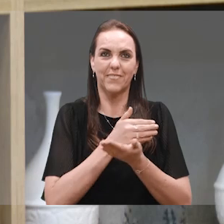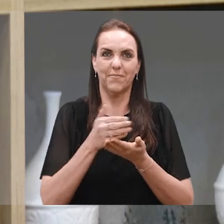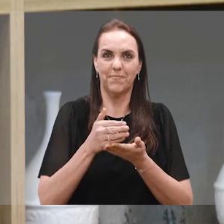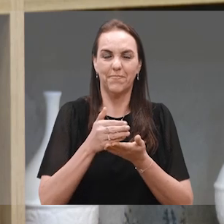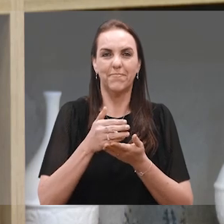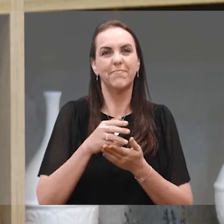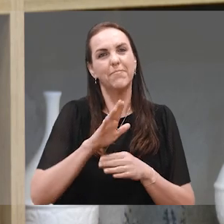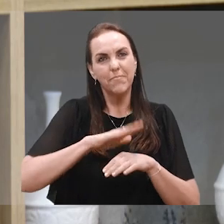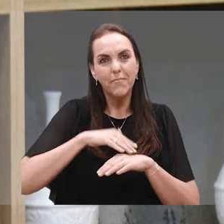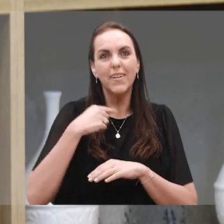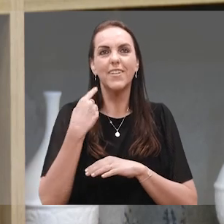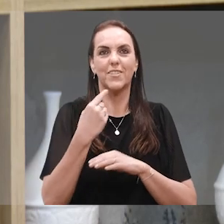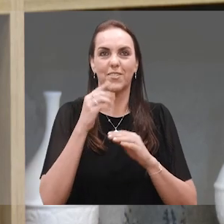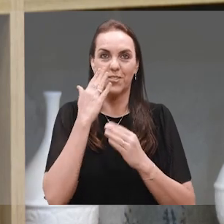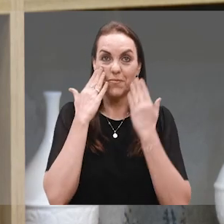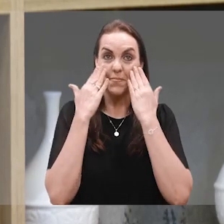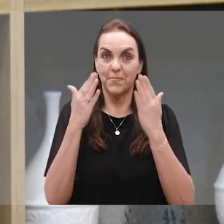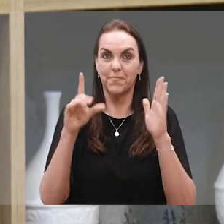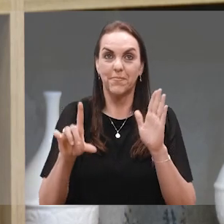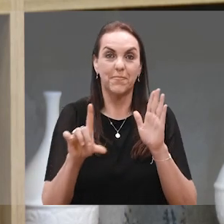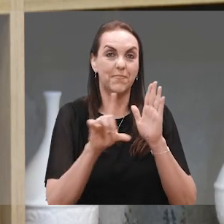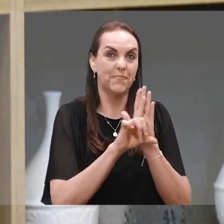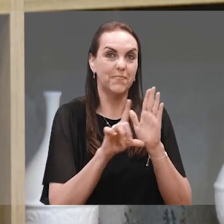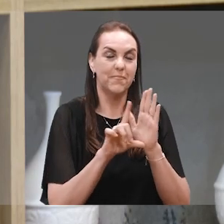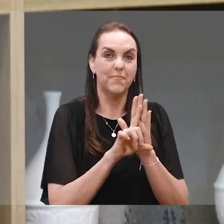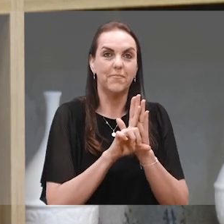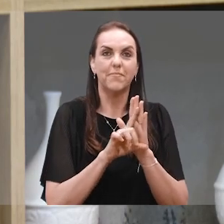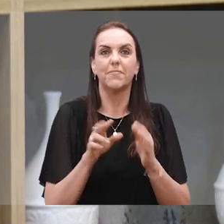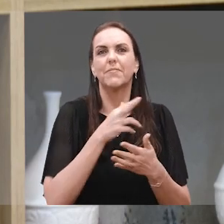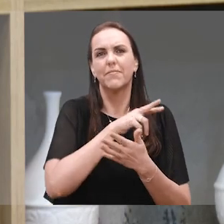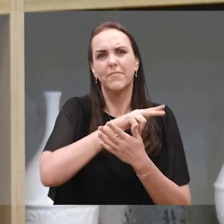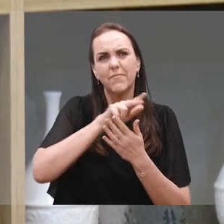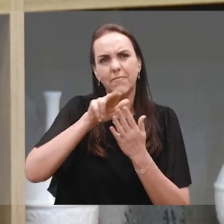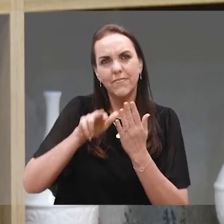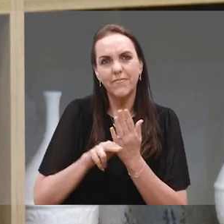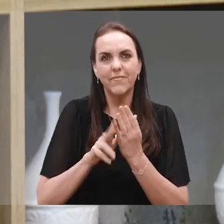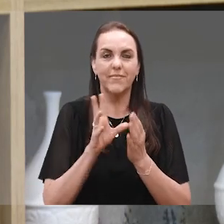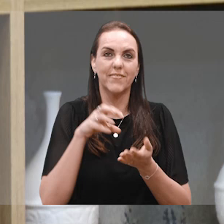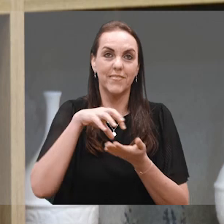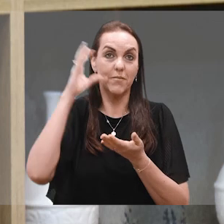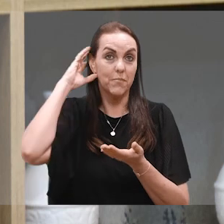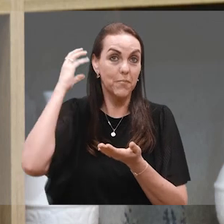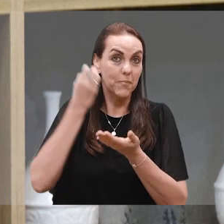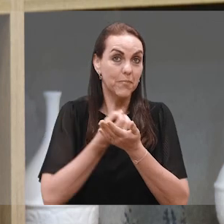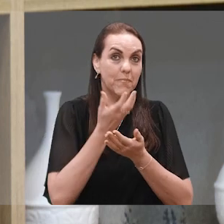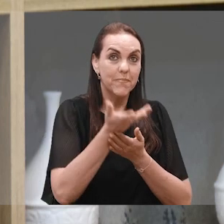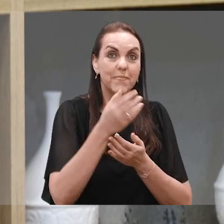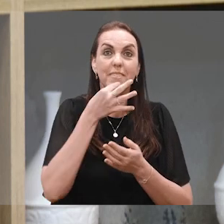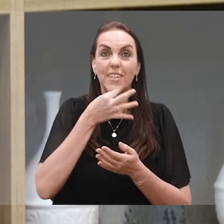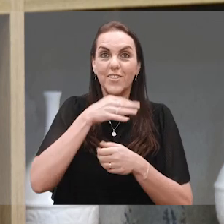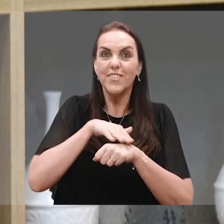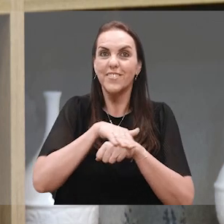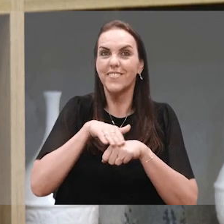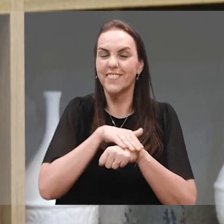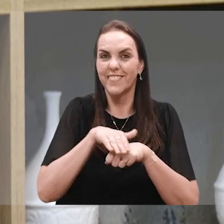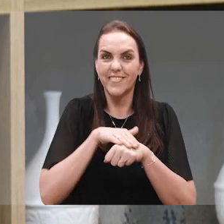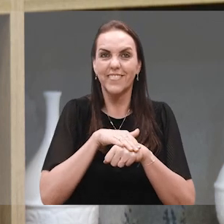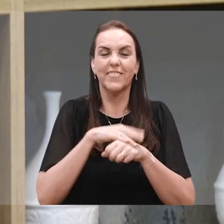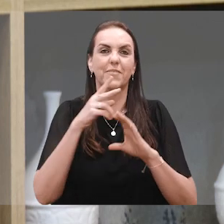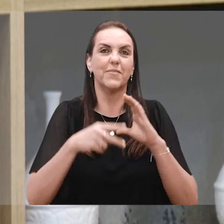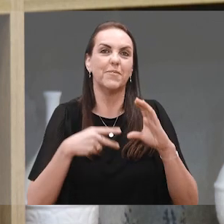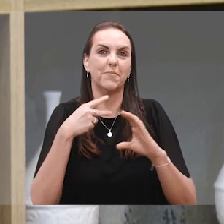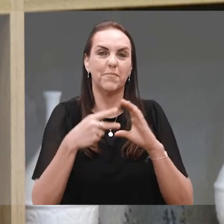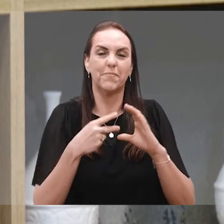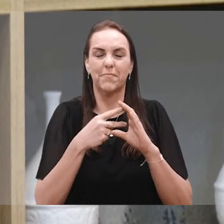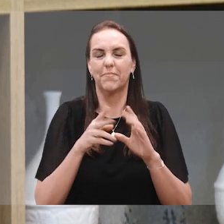Olá, está começando mais um De Frente com a Lei, essa série aqui dentro do podcast Caxias Conversa, pela TV Câmara